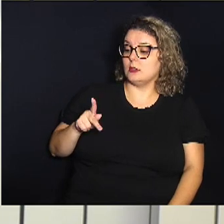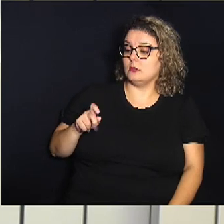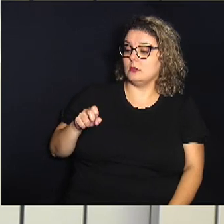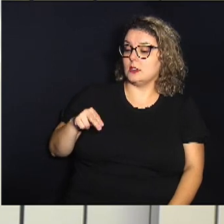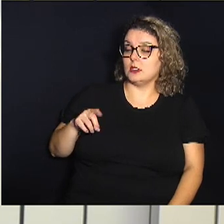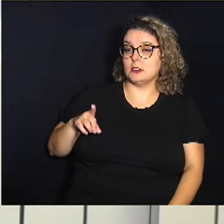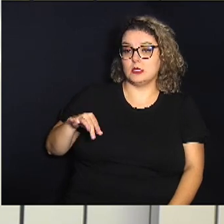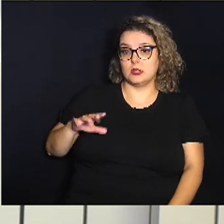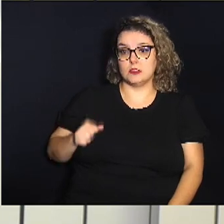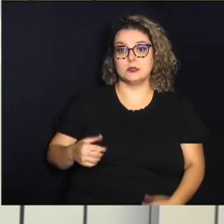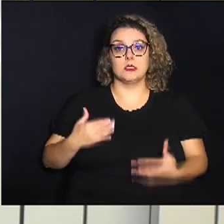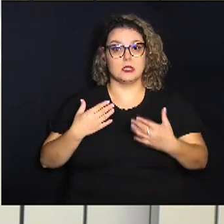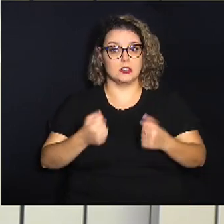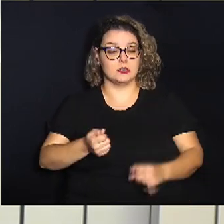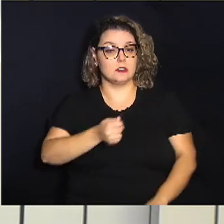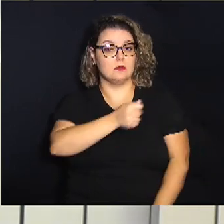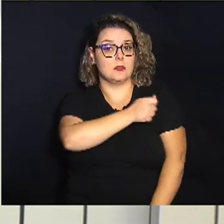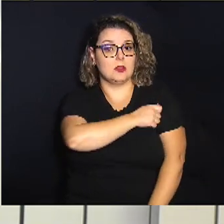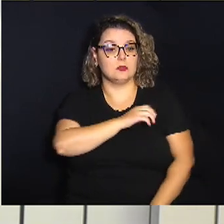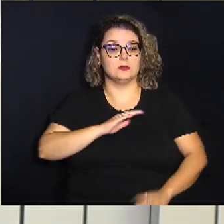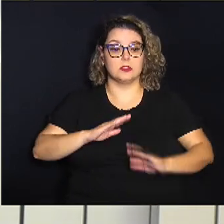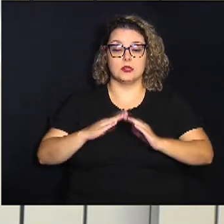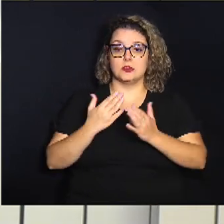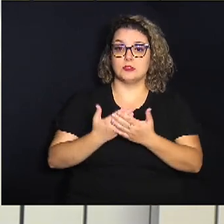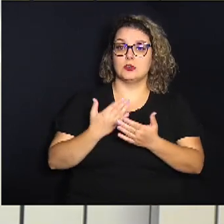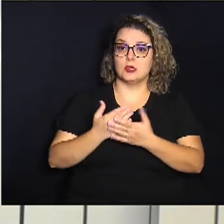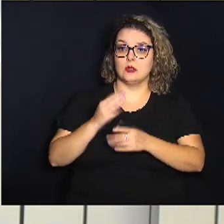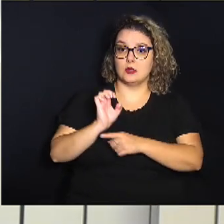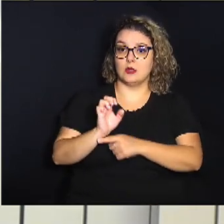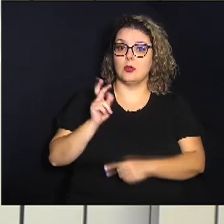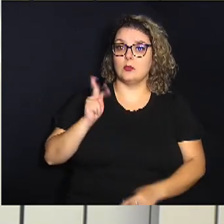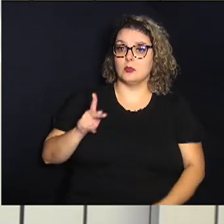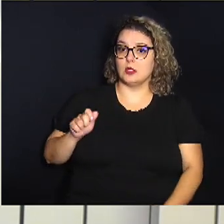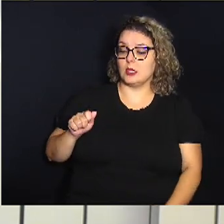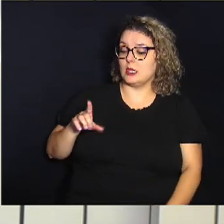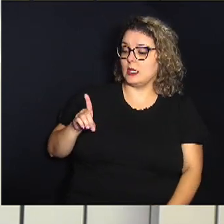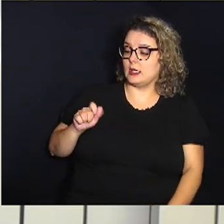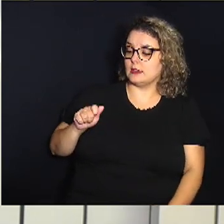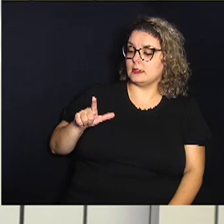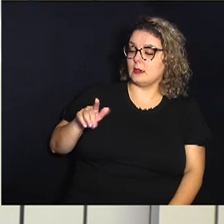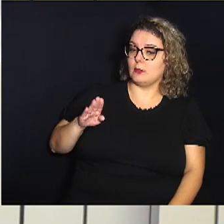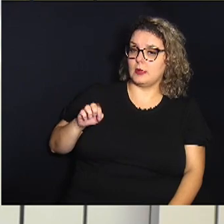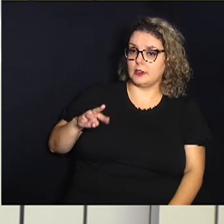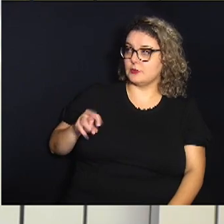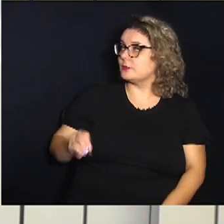recebe alunos da Escola Estadual Professor Adalberto Prado e Silva.